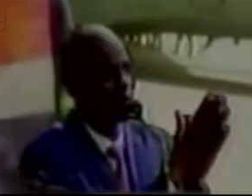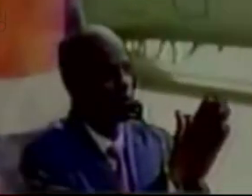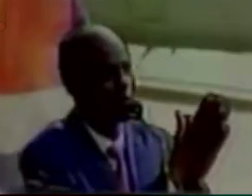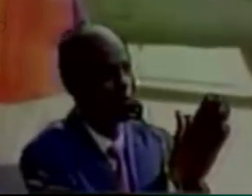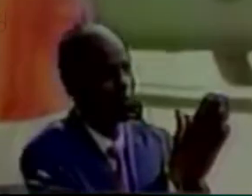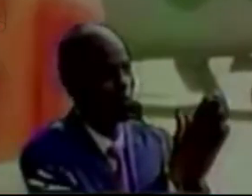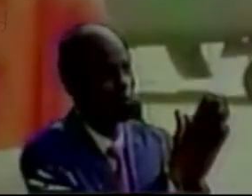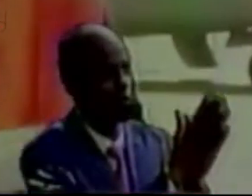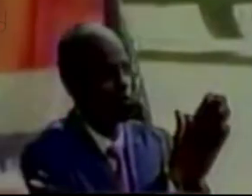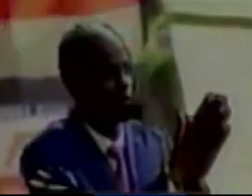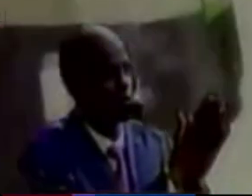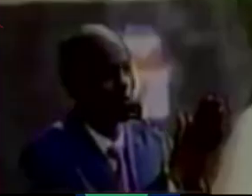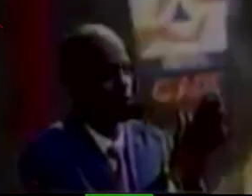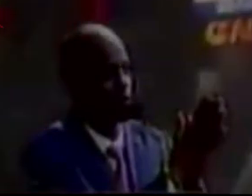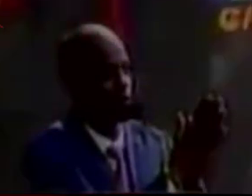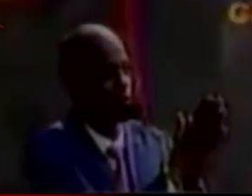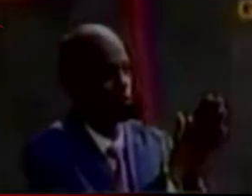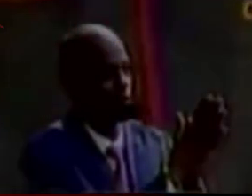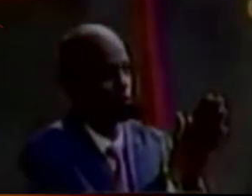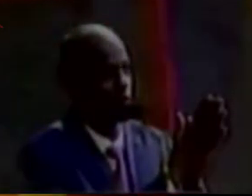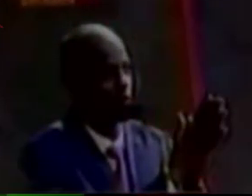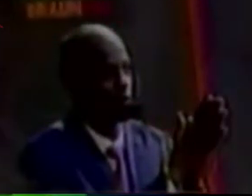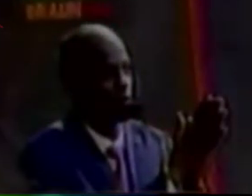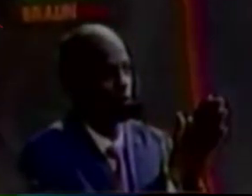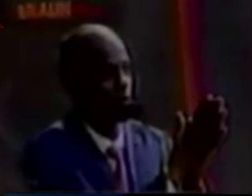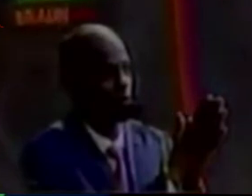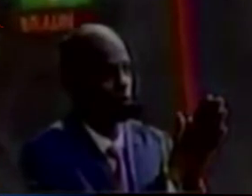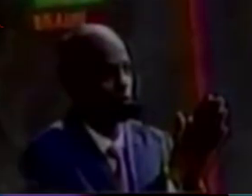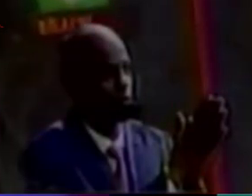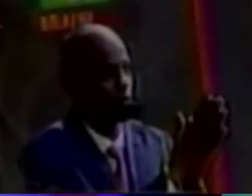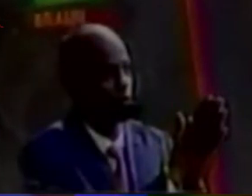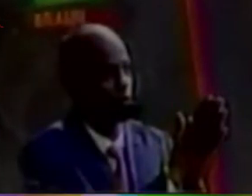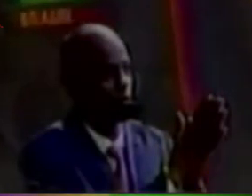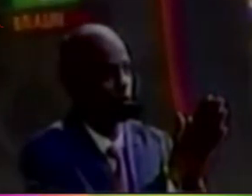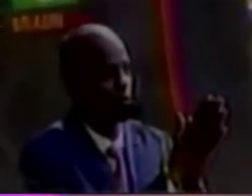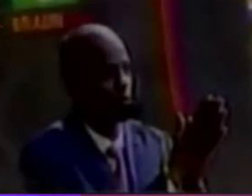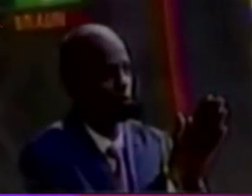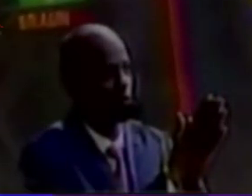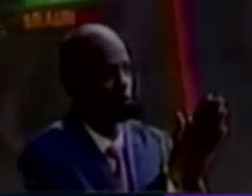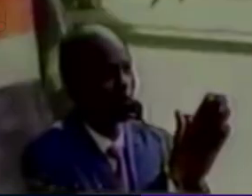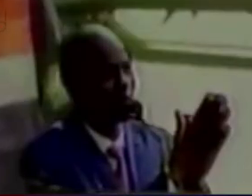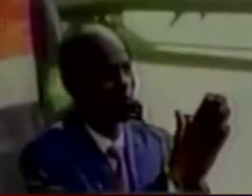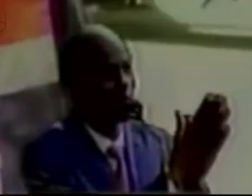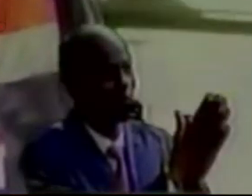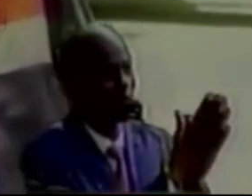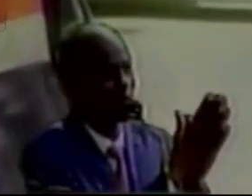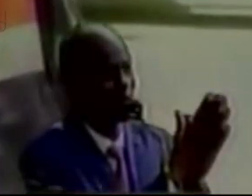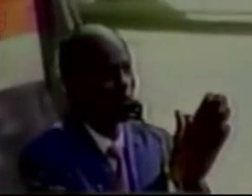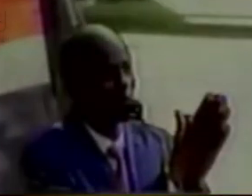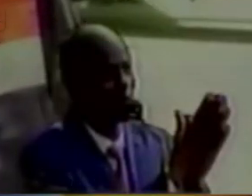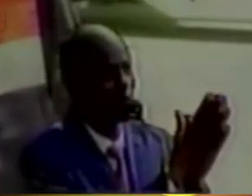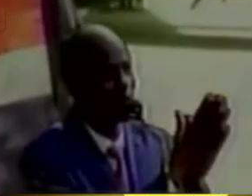Il peut des médicaments, il y a des pompiers avec purification